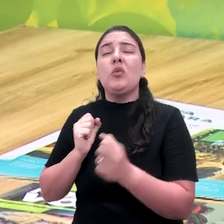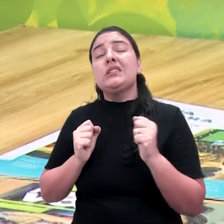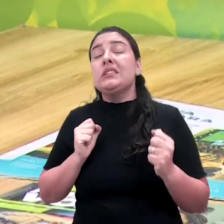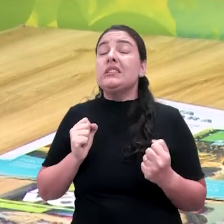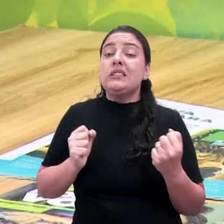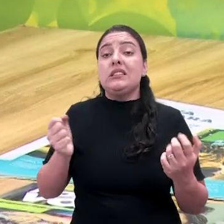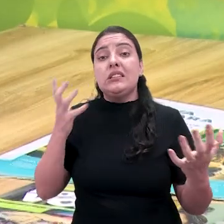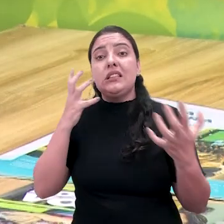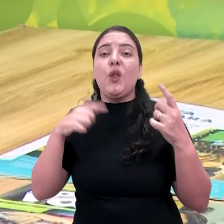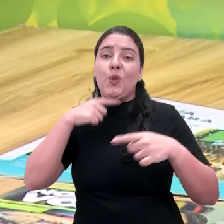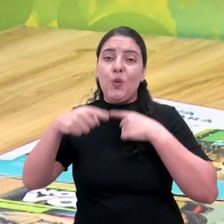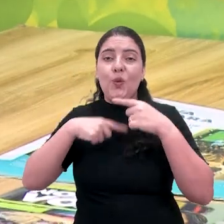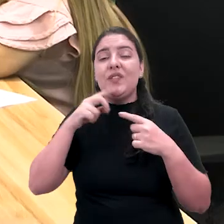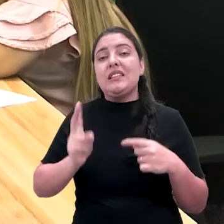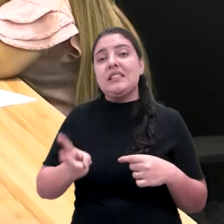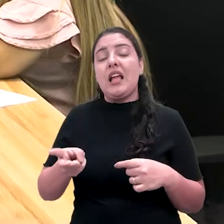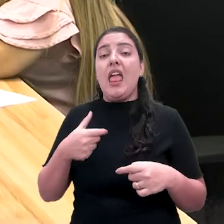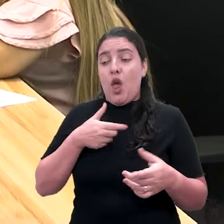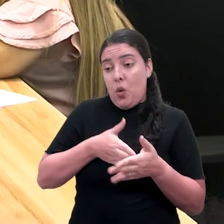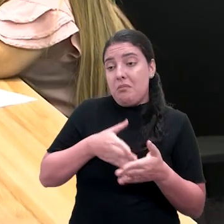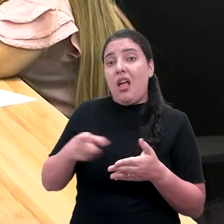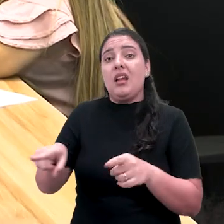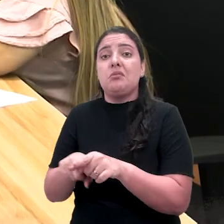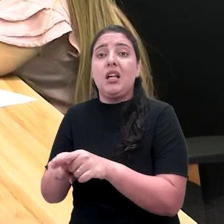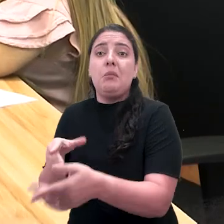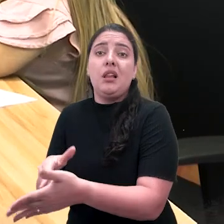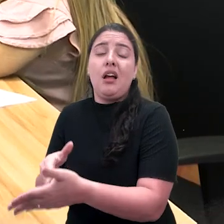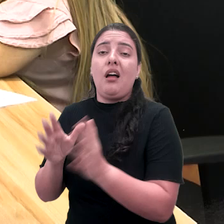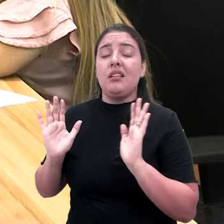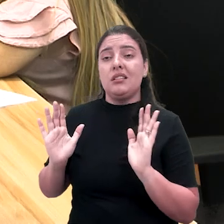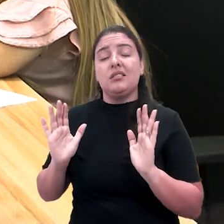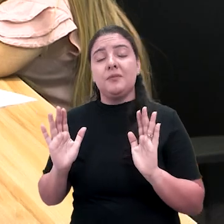que a minha limitação não vai acabar limitando ela também? É muito engraçado porque